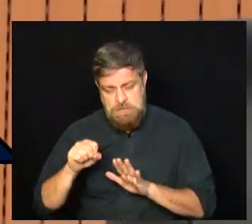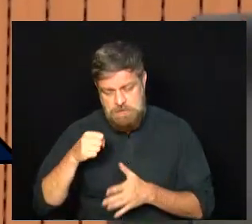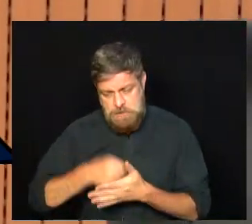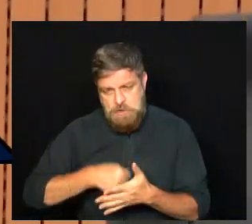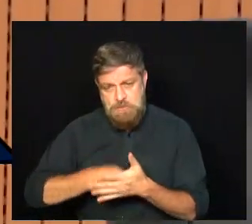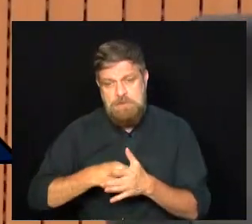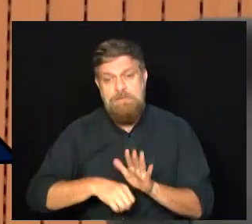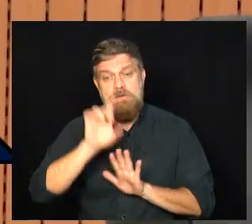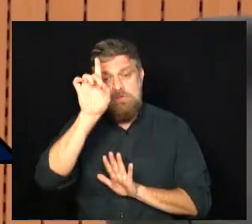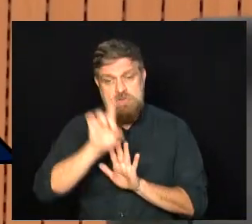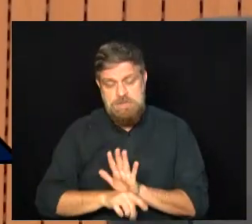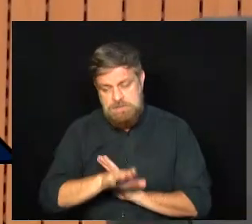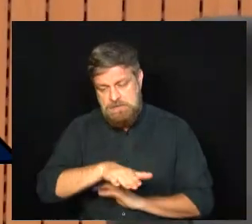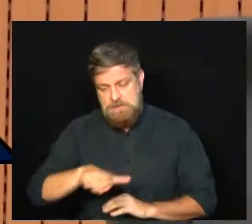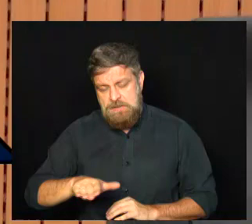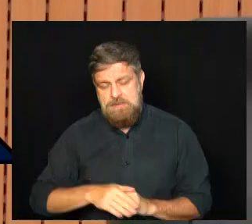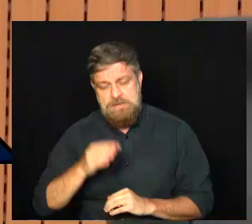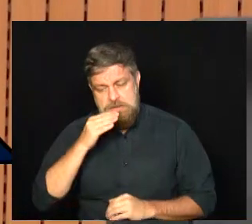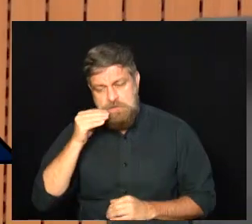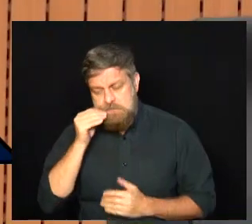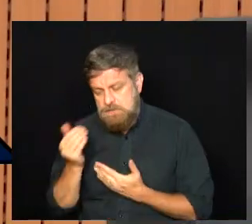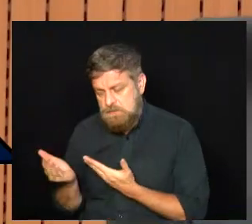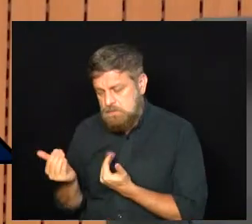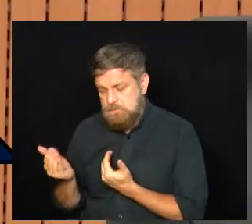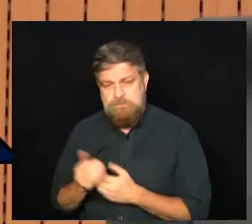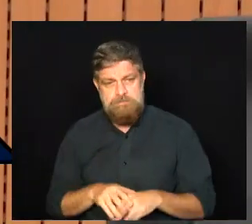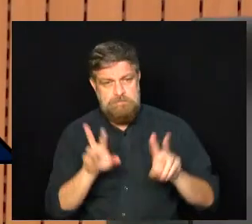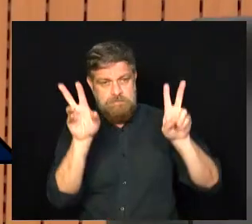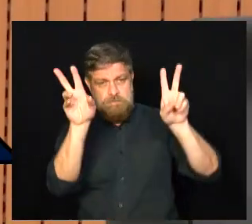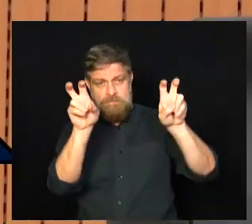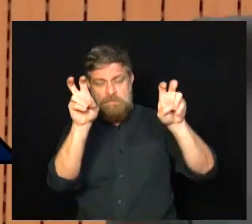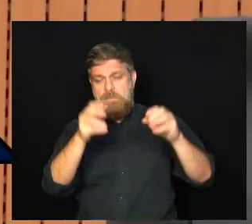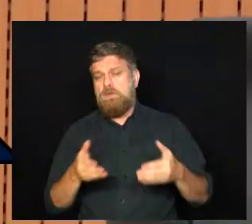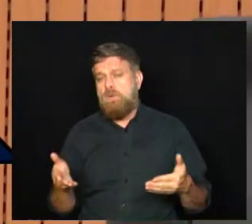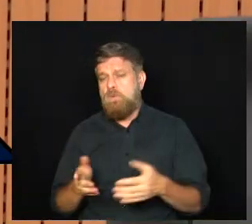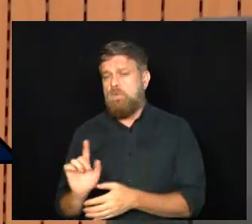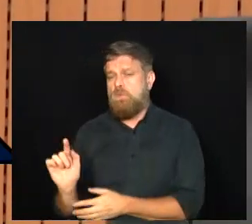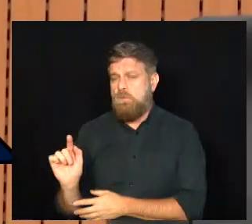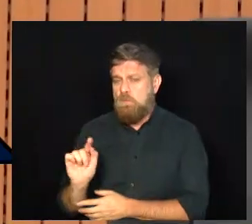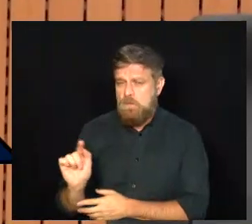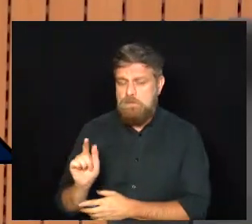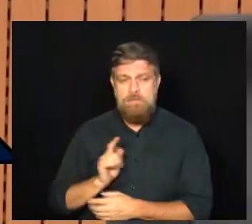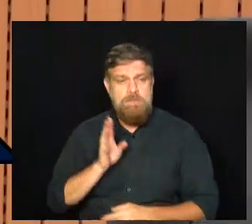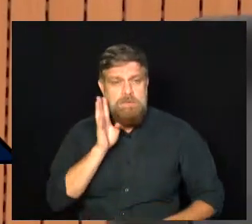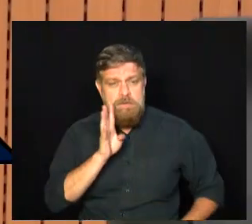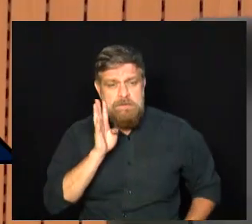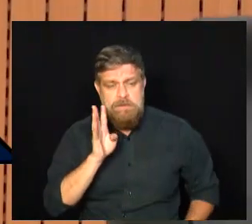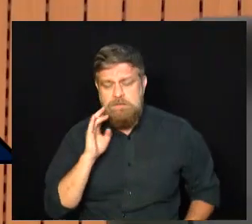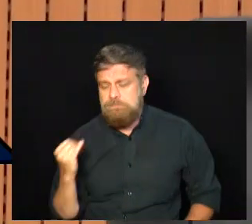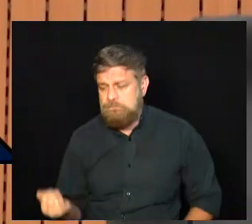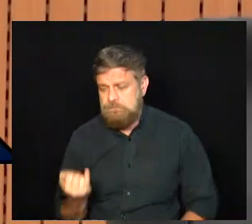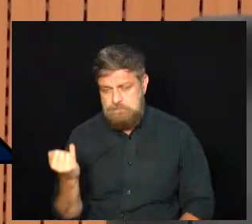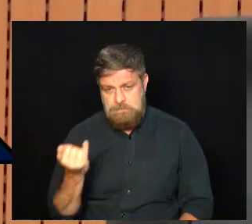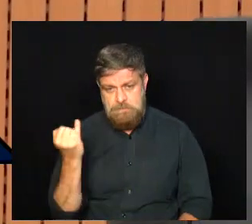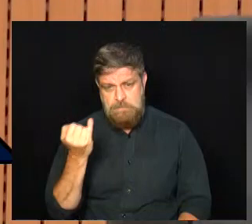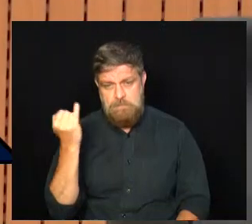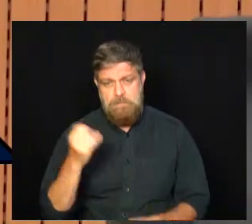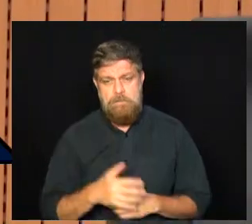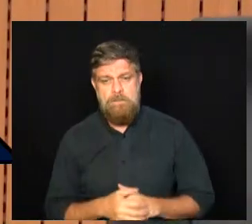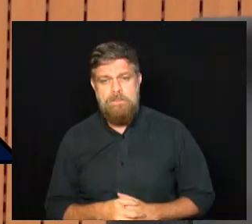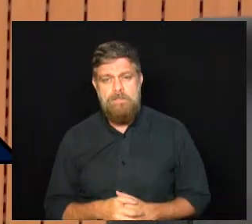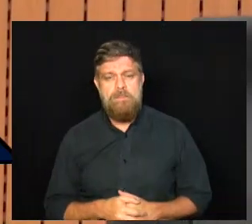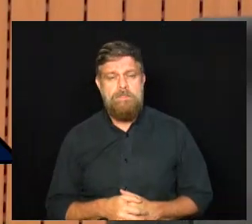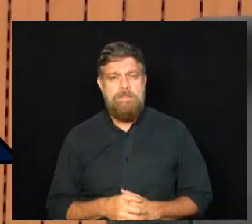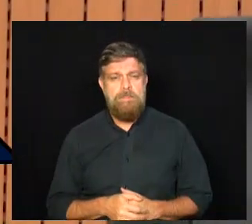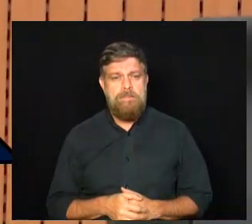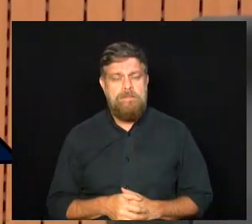do Adolescente e da Juventude. E o tema hoje é muito legal e muito importante. É sobre